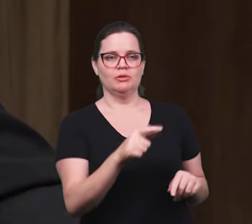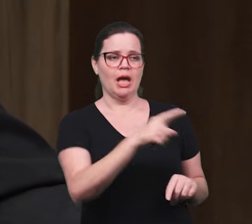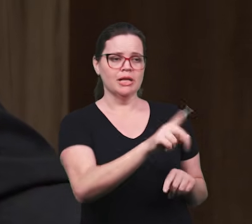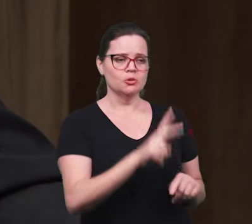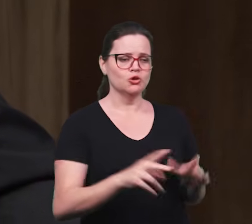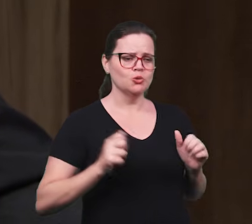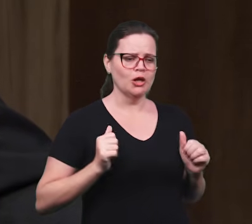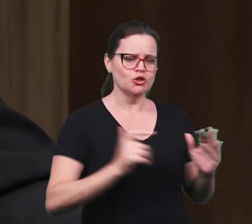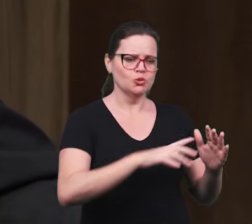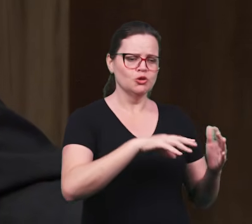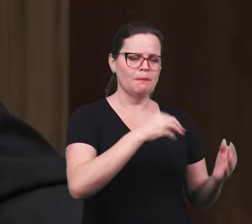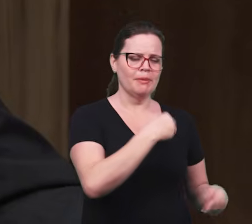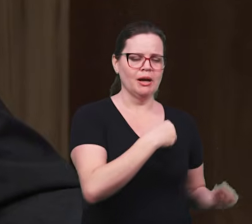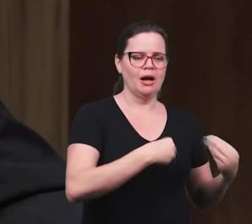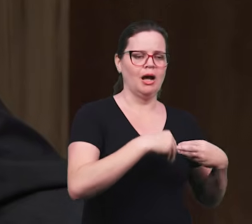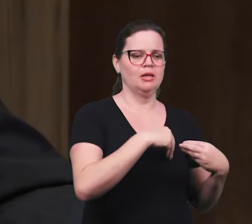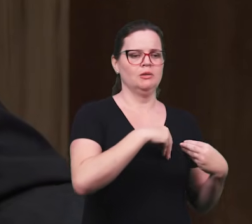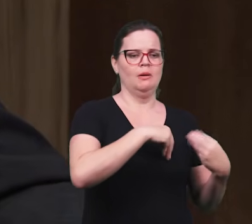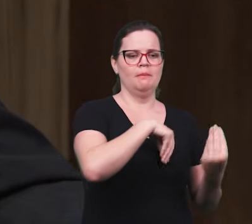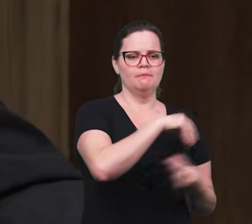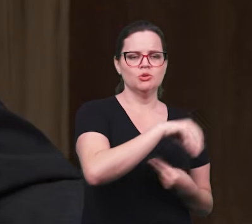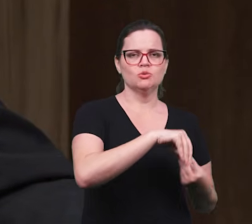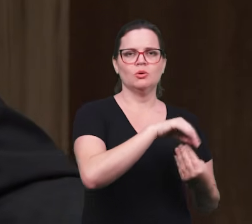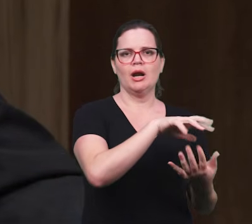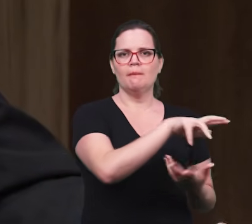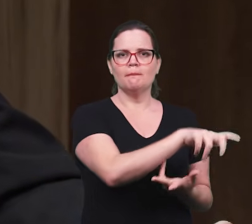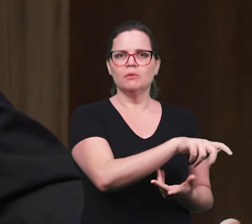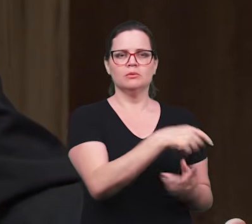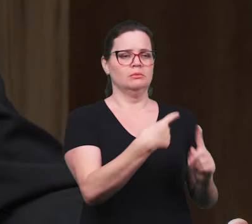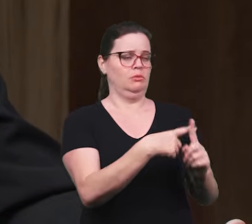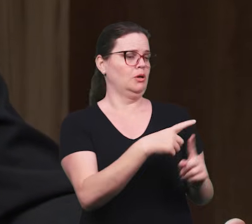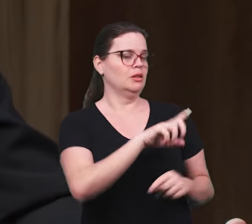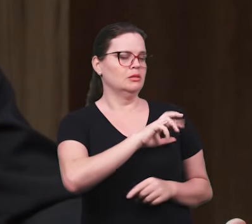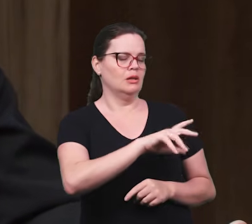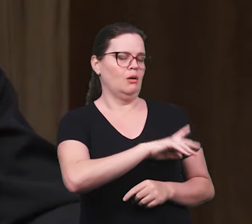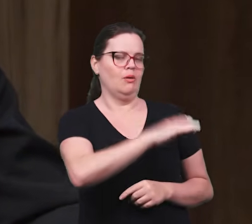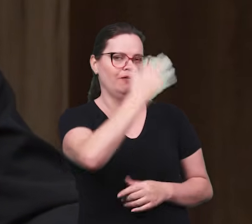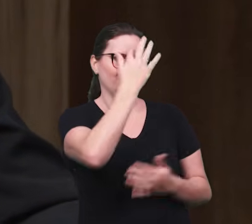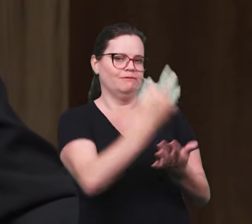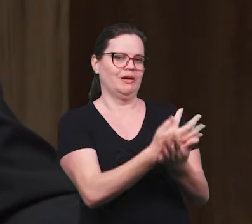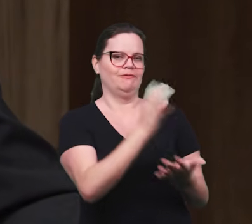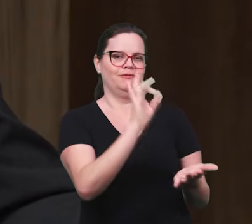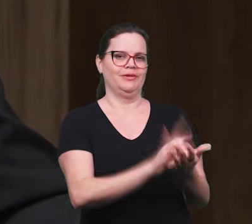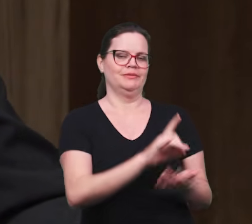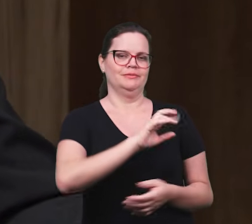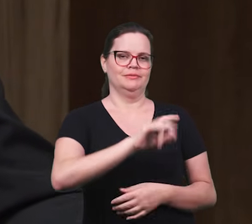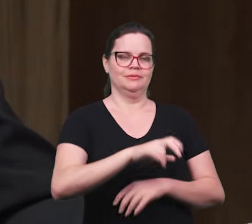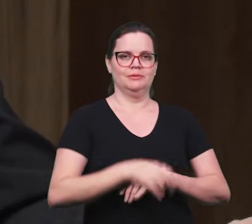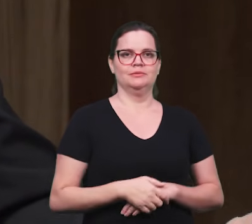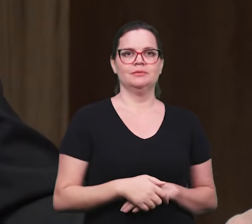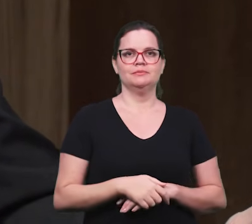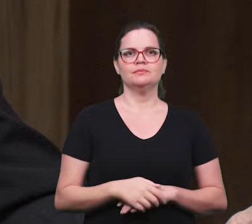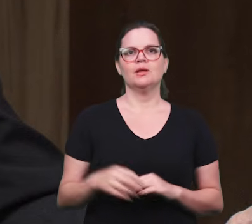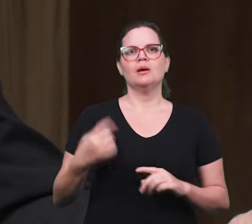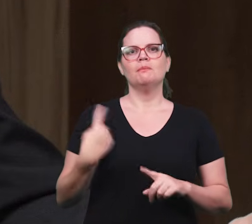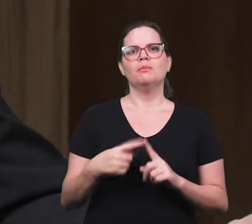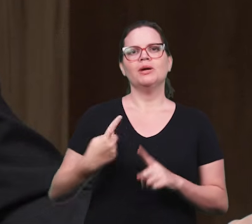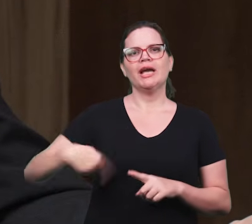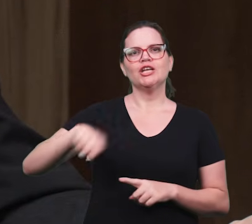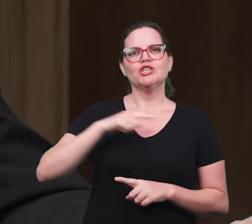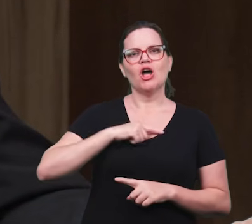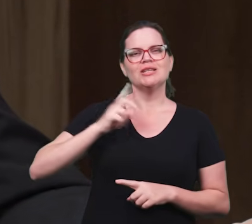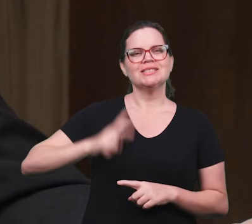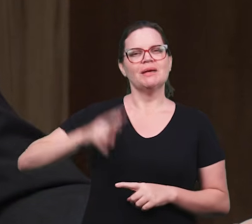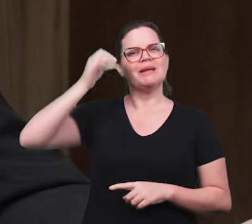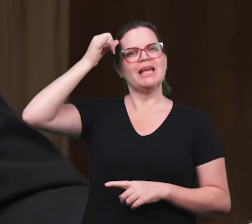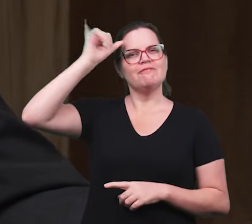gera temor. Então por que que muitas coisas a gente evita? Como o apóstolo Paulo disse, tudo me é